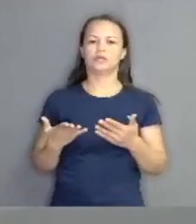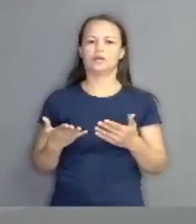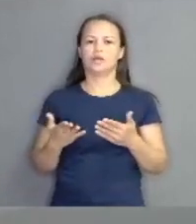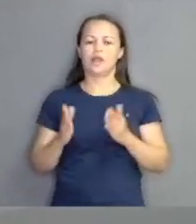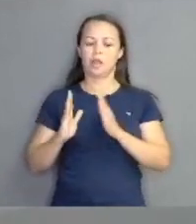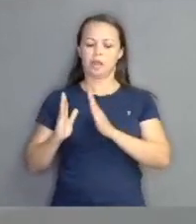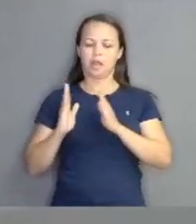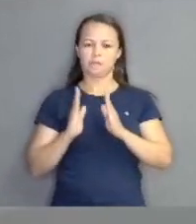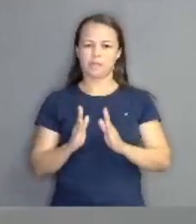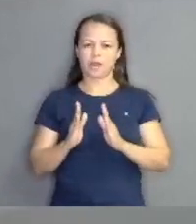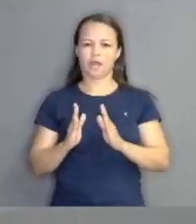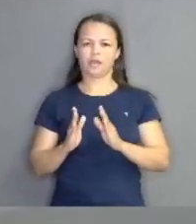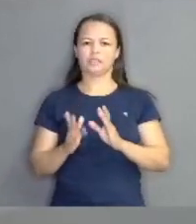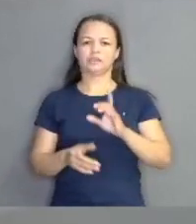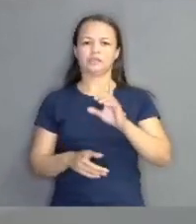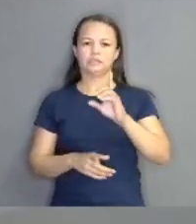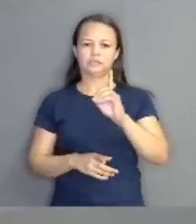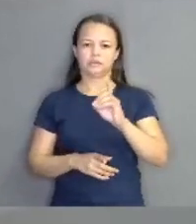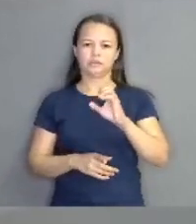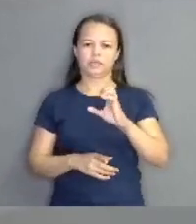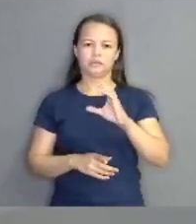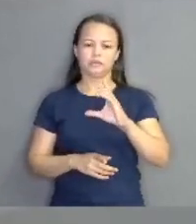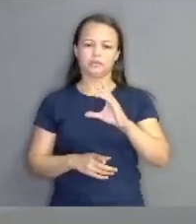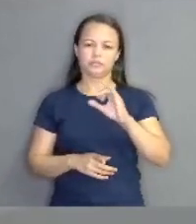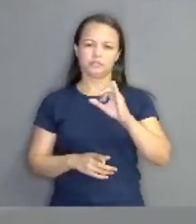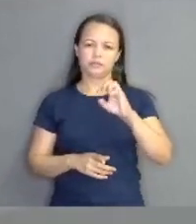parte decimal desse número.